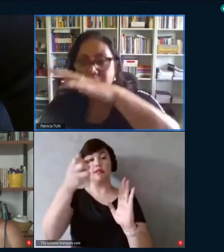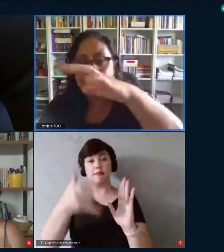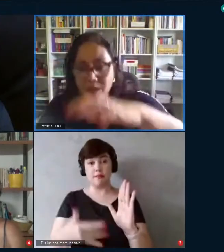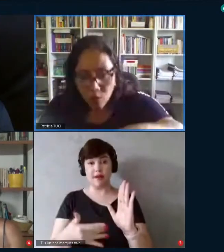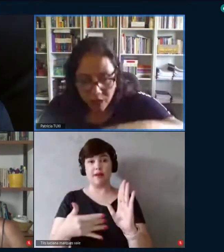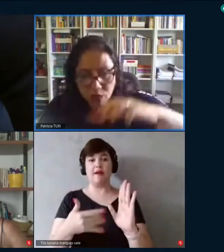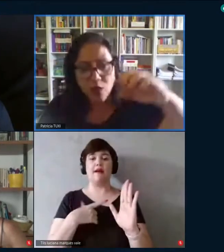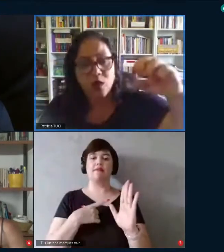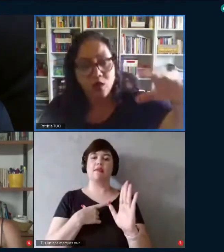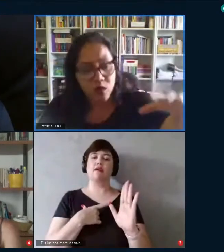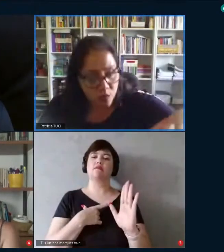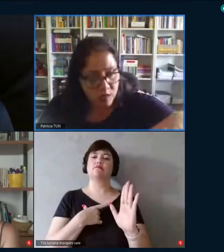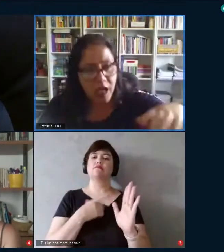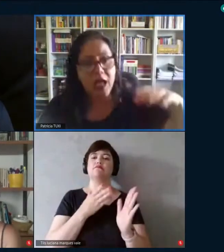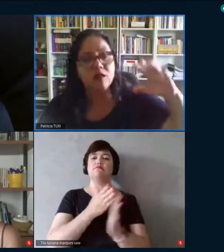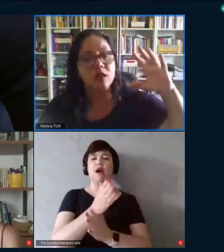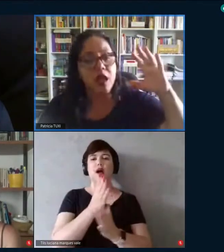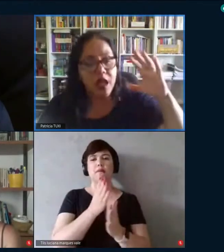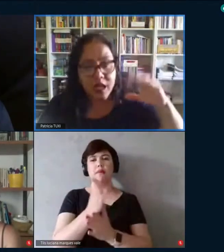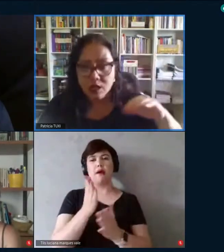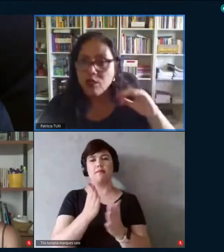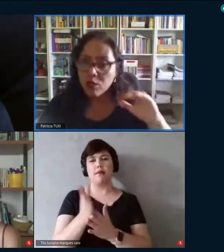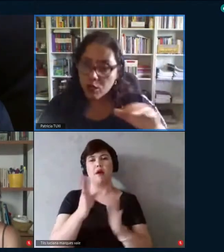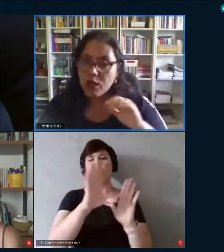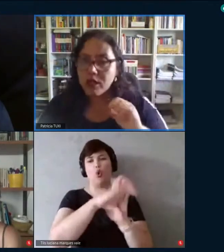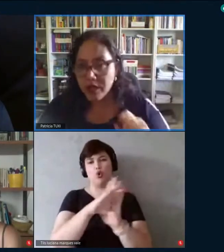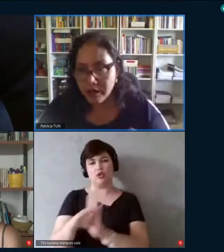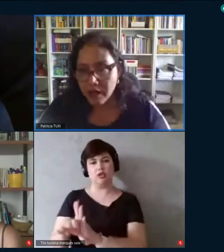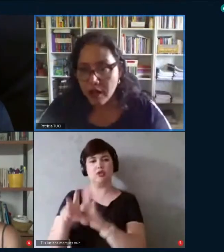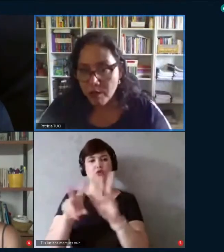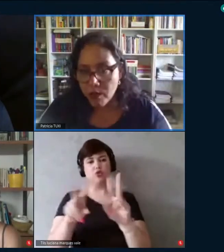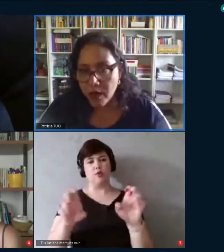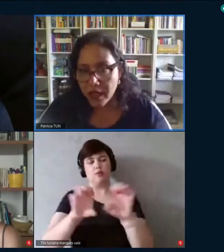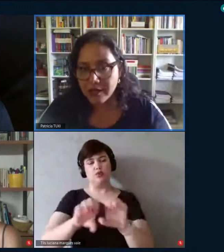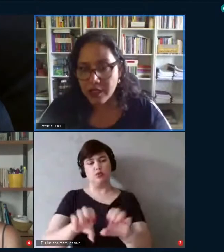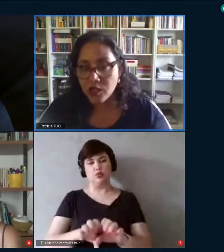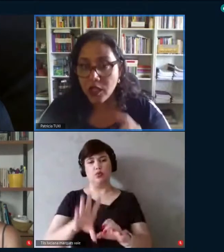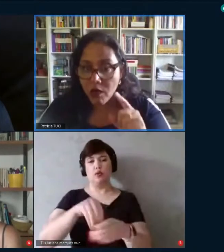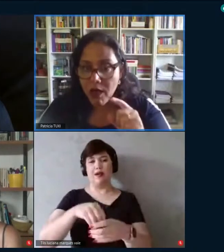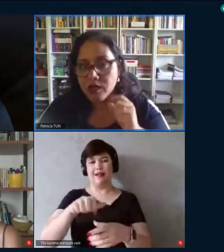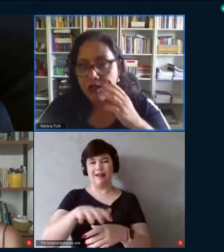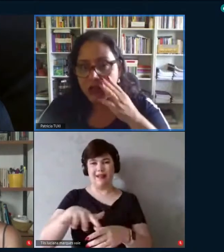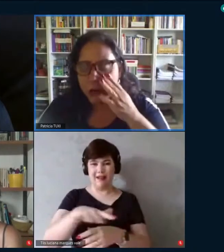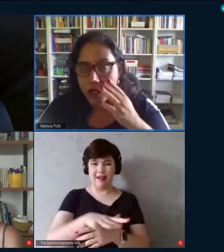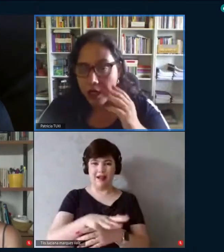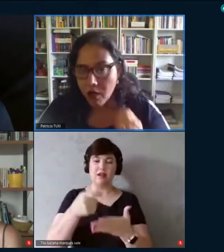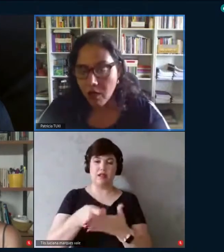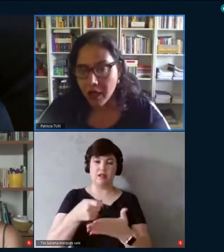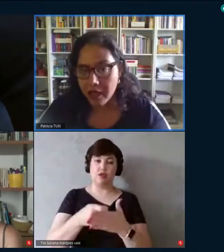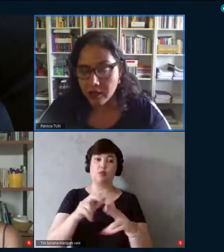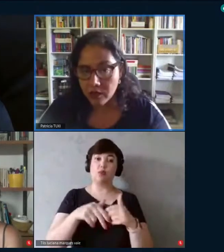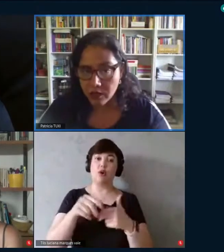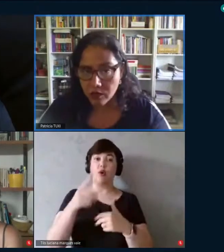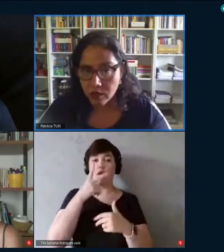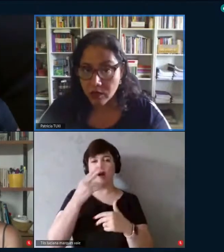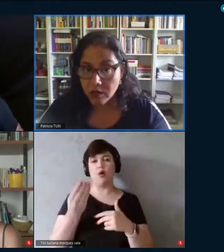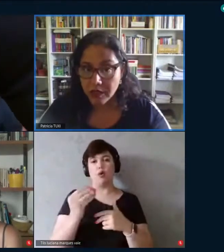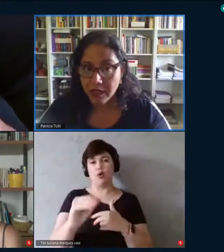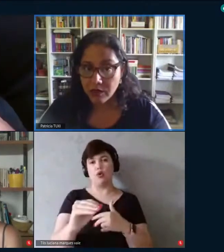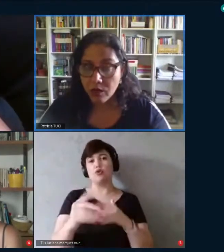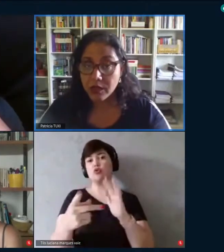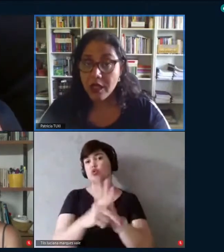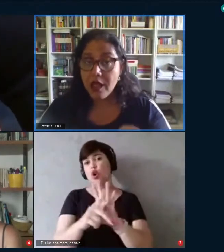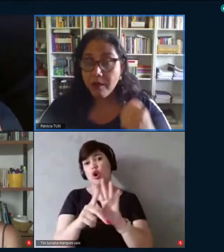as diversas atuações, conceitos e estruturas que esse campo exige. E eu acho que você poderia colocar isso nas